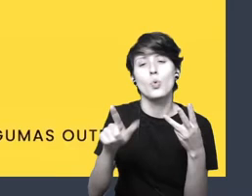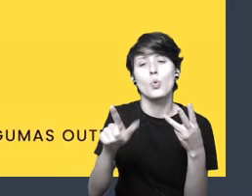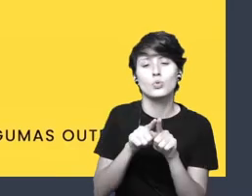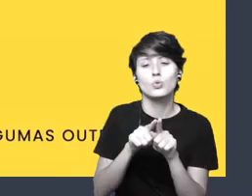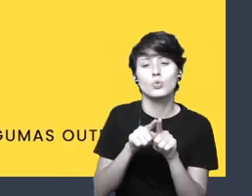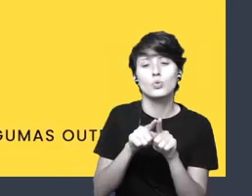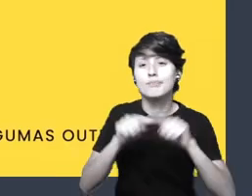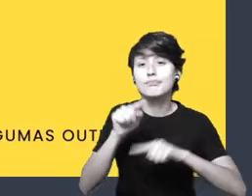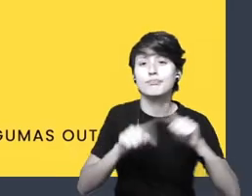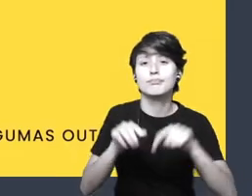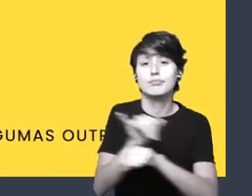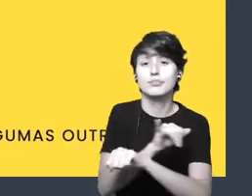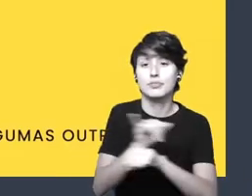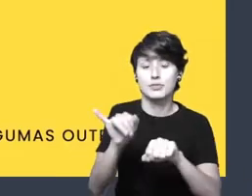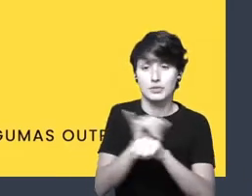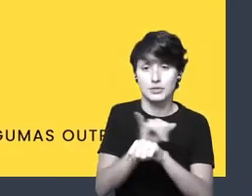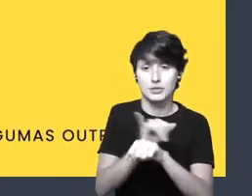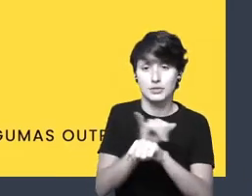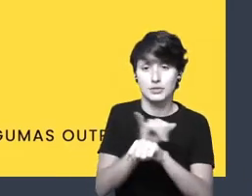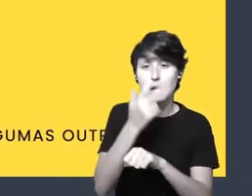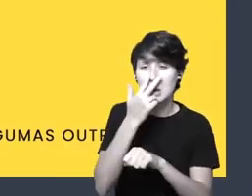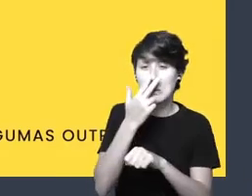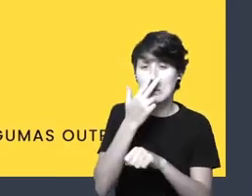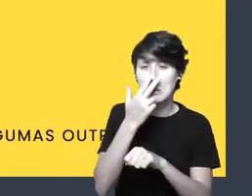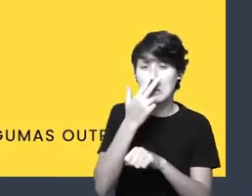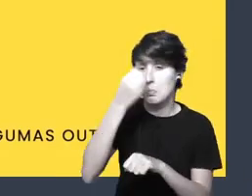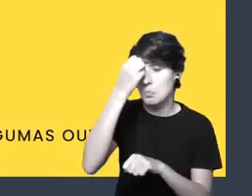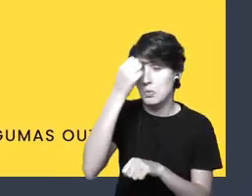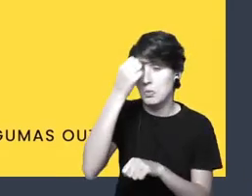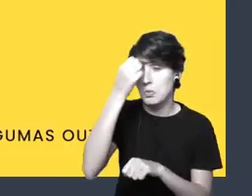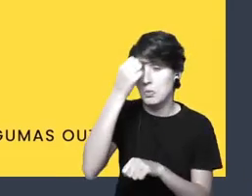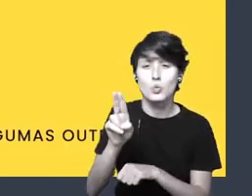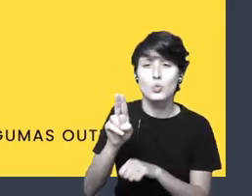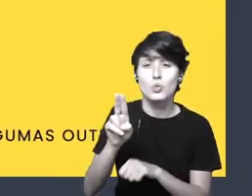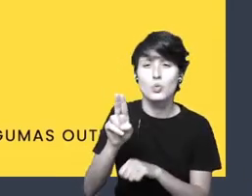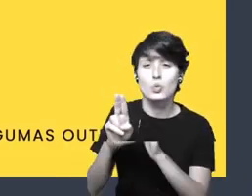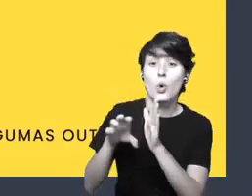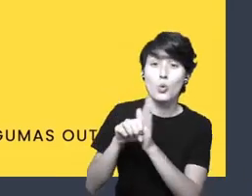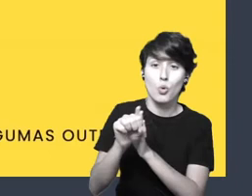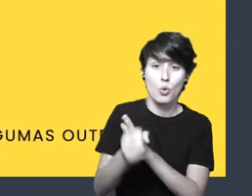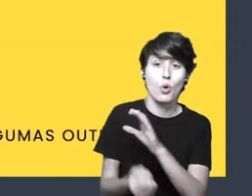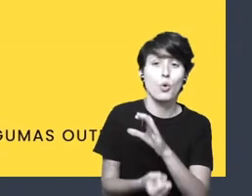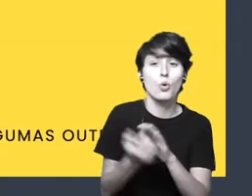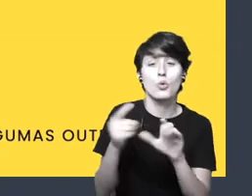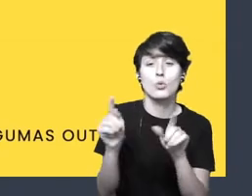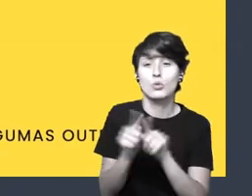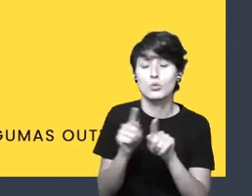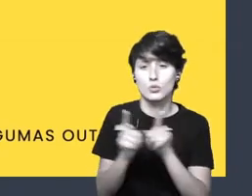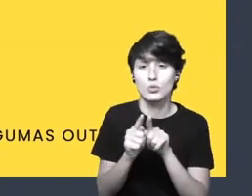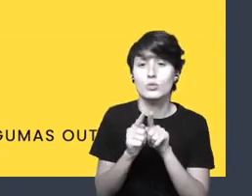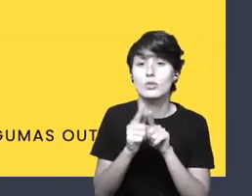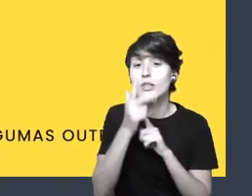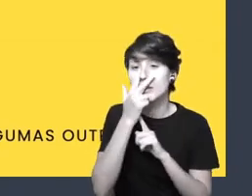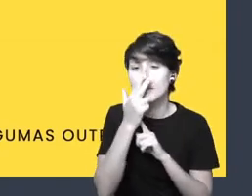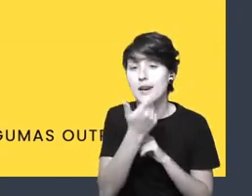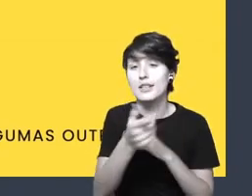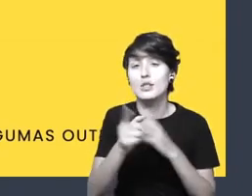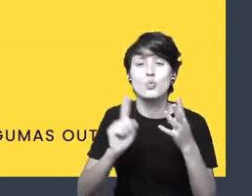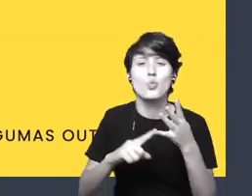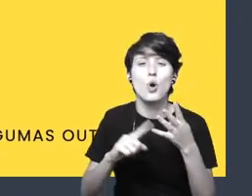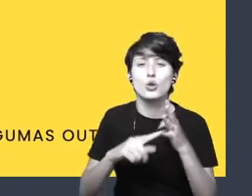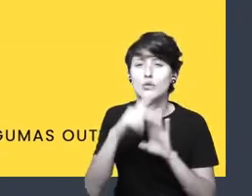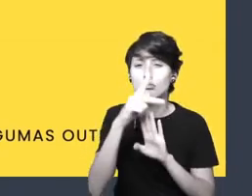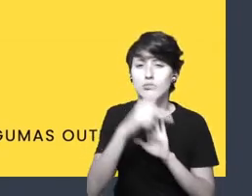ferramenta chamada What If Tool, que foi criada pela Google, e também Lyft, que foi desenvolvida por um grupo dentro